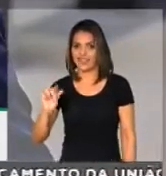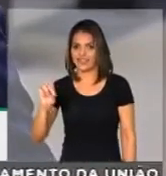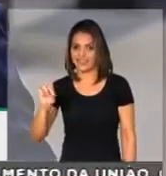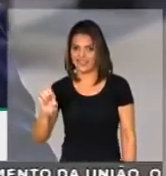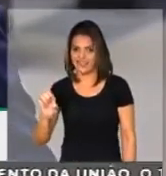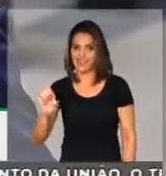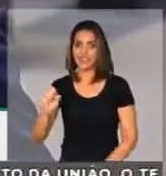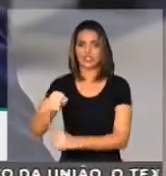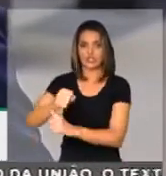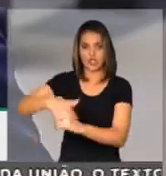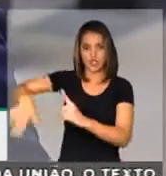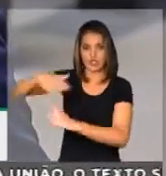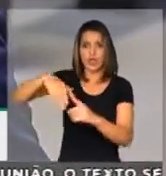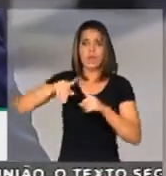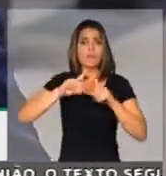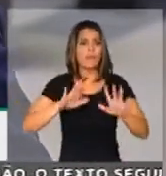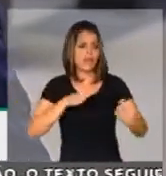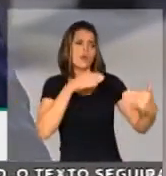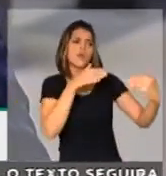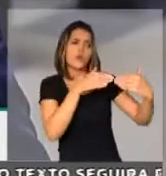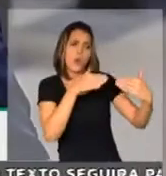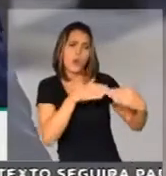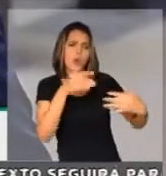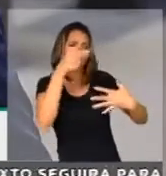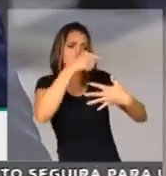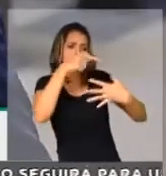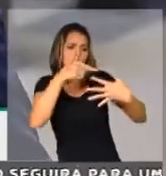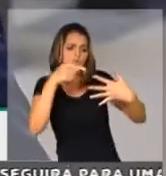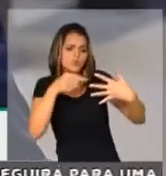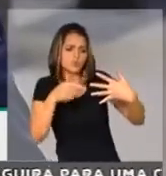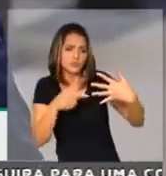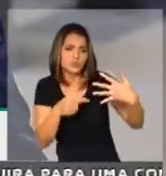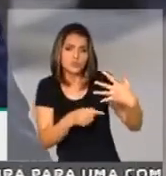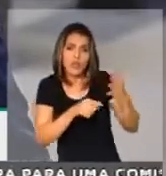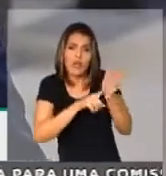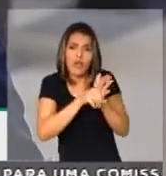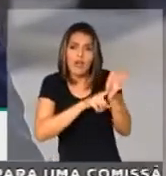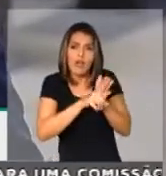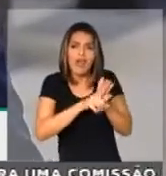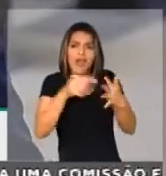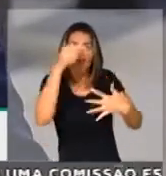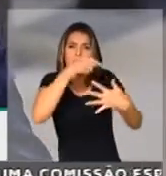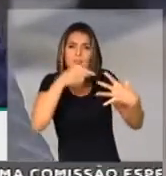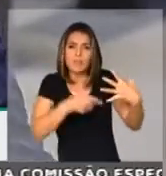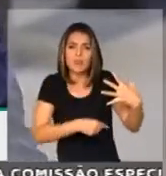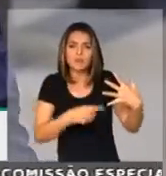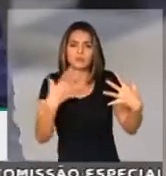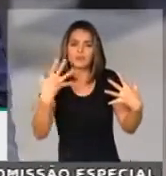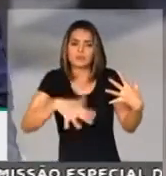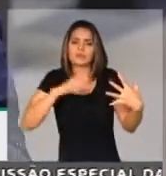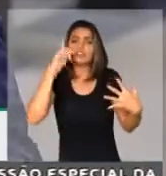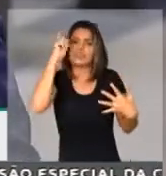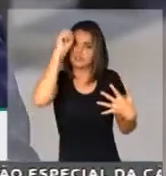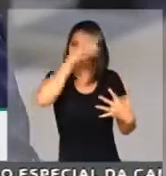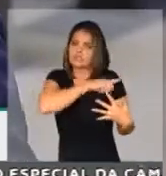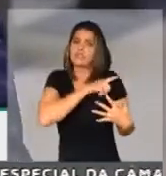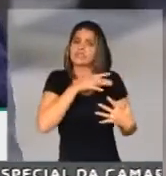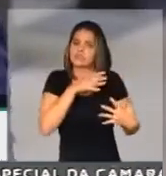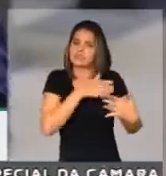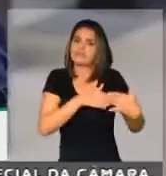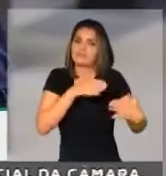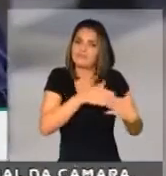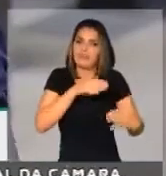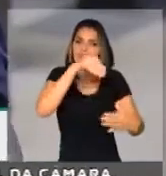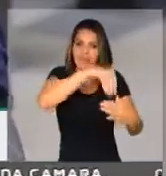Excelência deu relevo e analisou como pontos críticos, e entre eles o